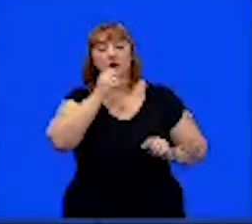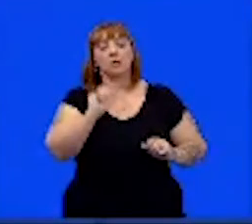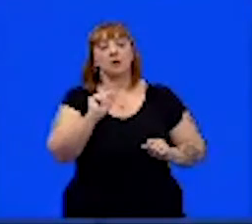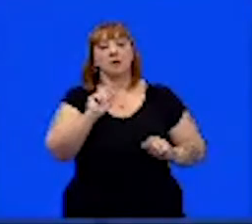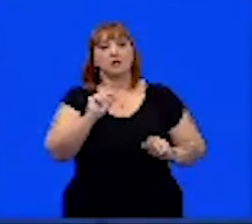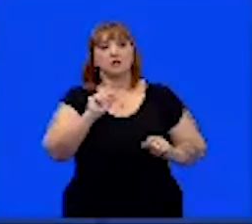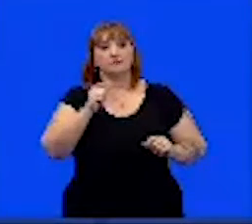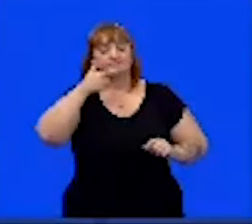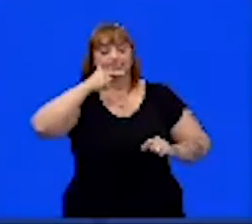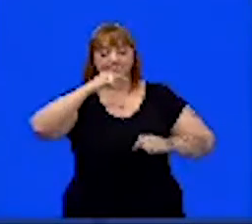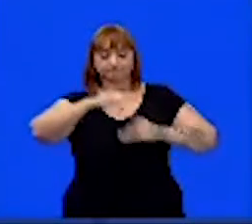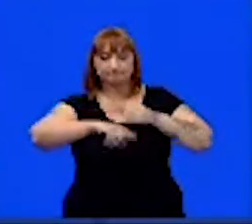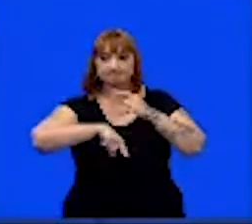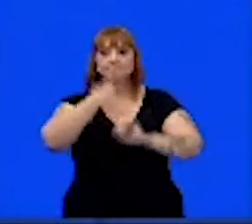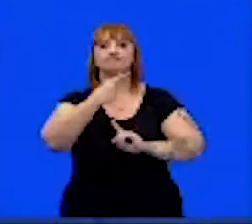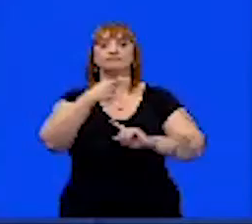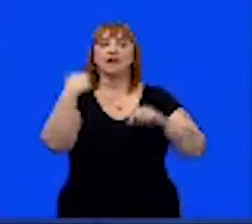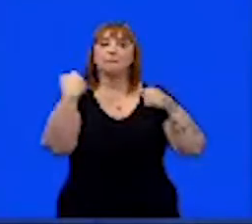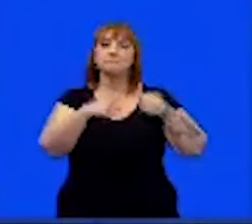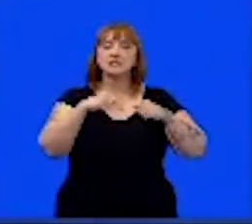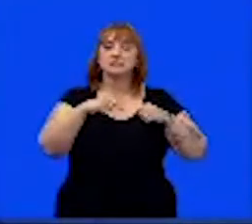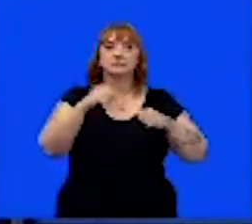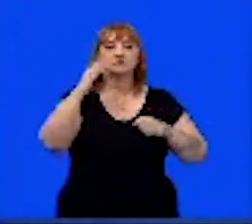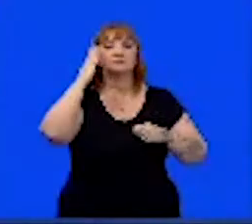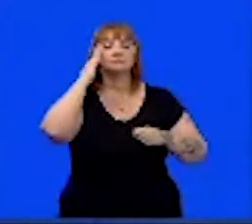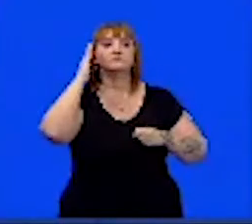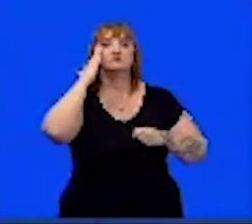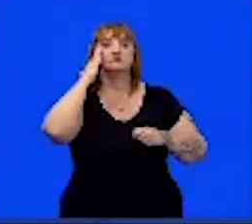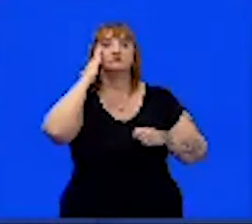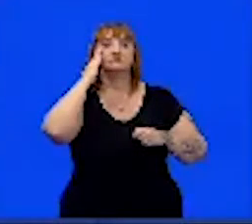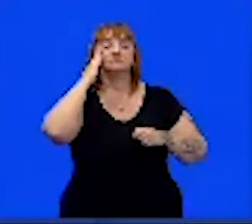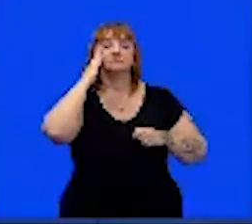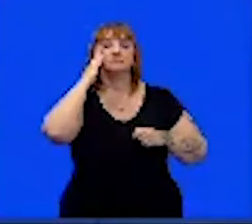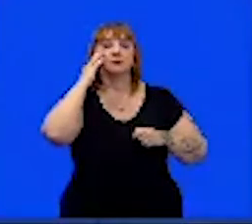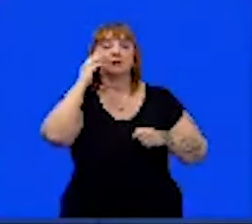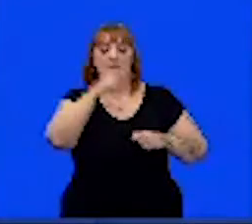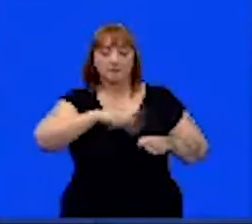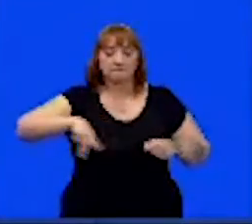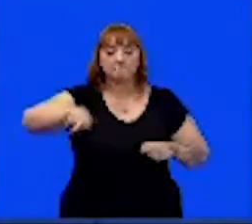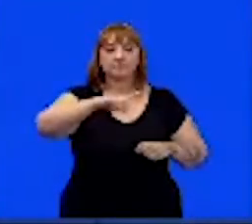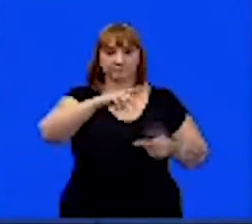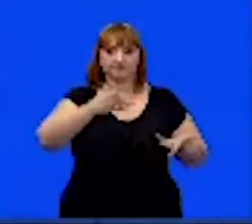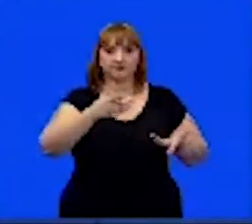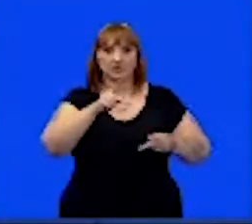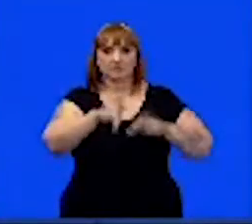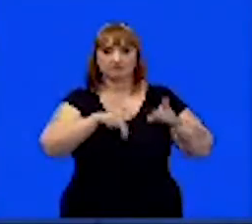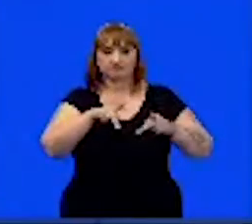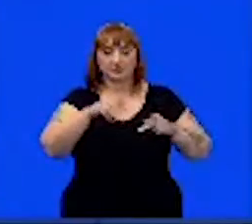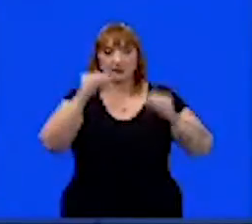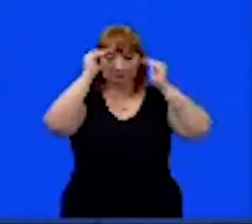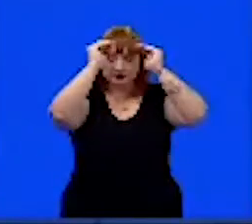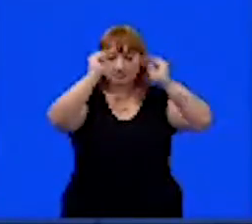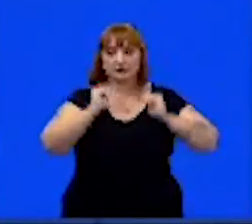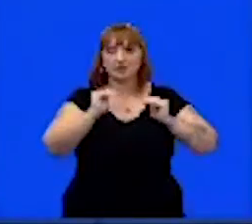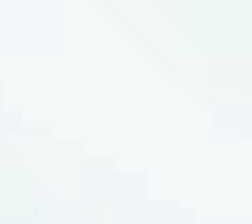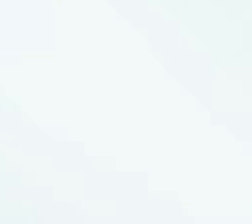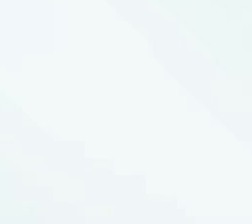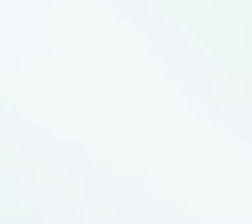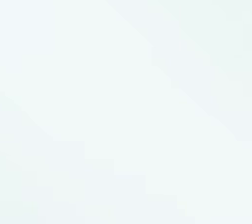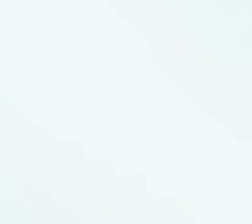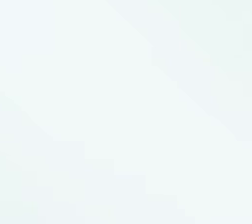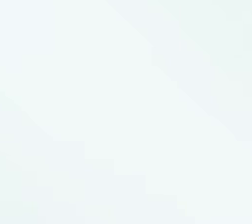Para você avançar, é preciso você considerar que o seu pleito, ele tem que estar subordinado ao pleito